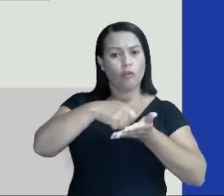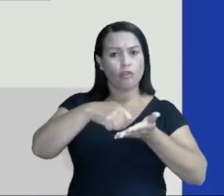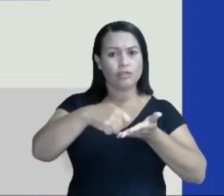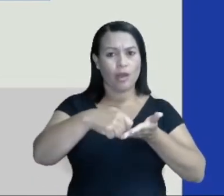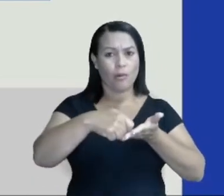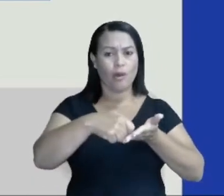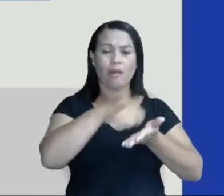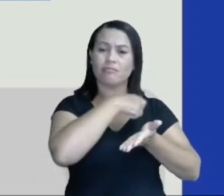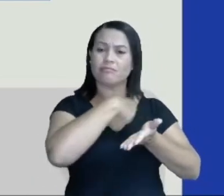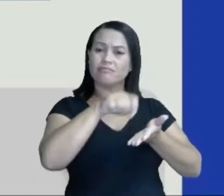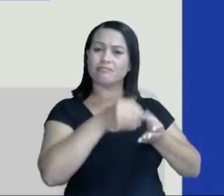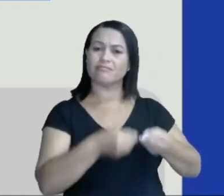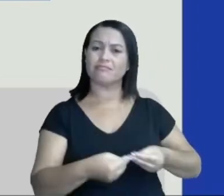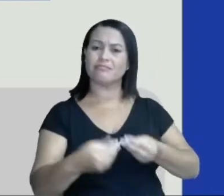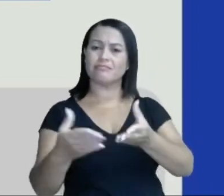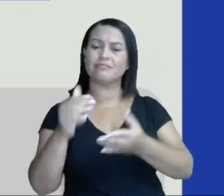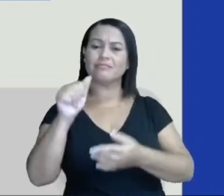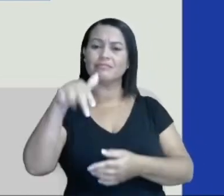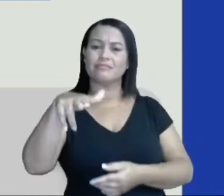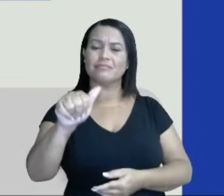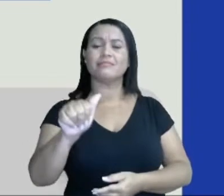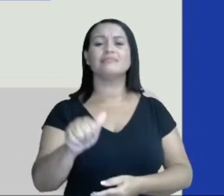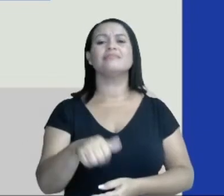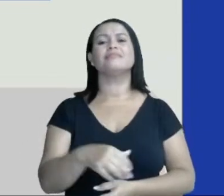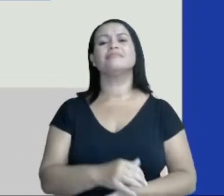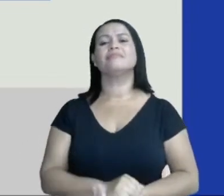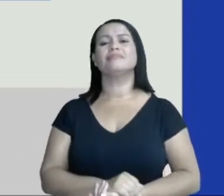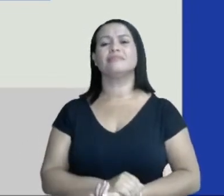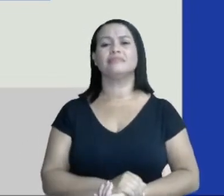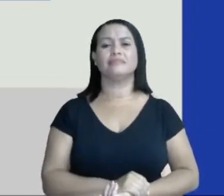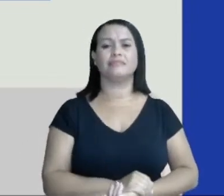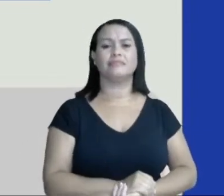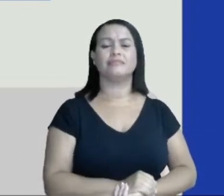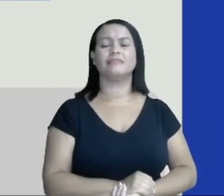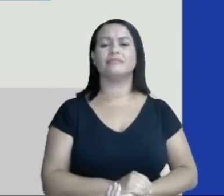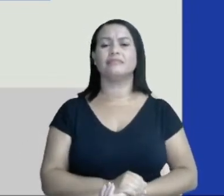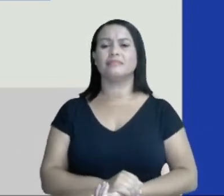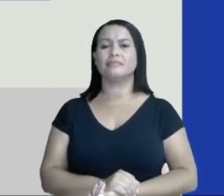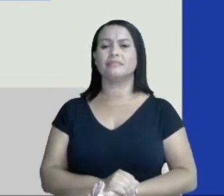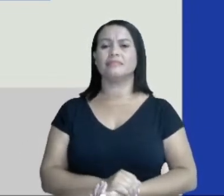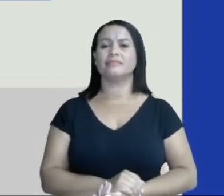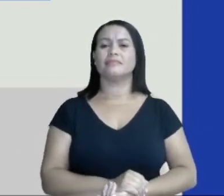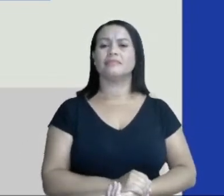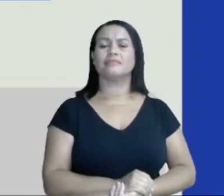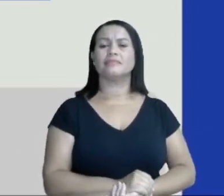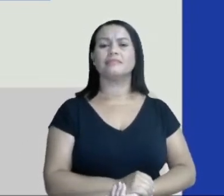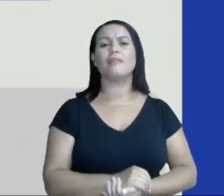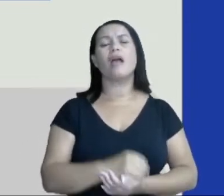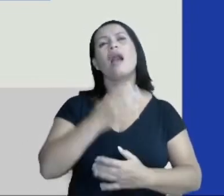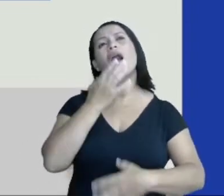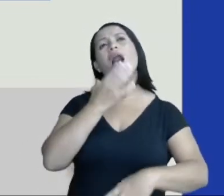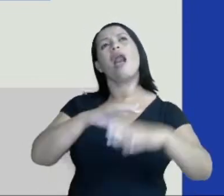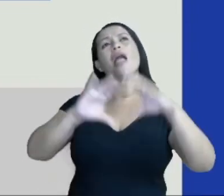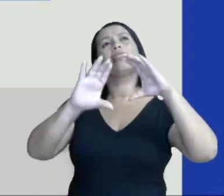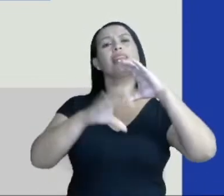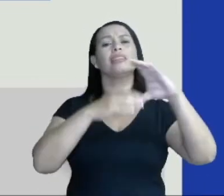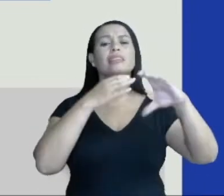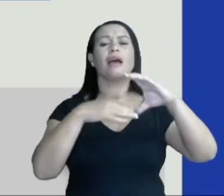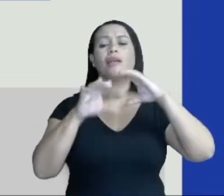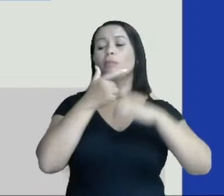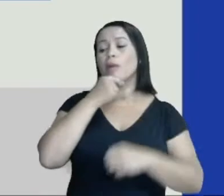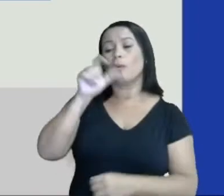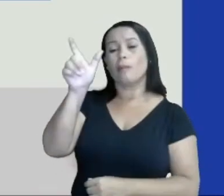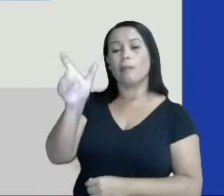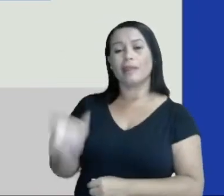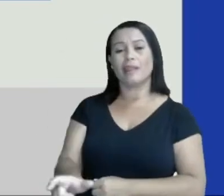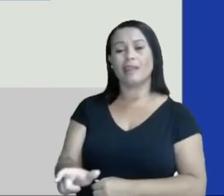o autógrafo. Cantando-lhe al niño, recuerdo minha infância. Cantando para o menino,